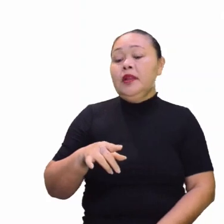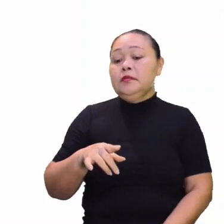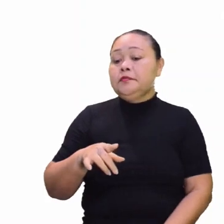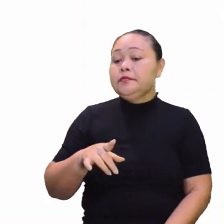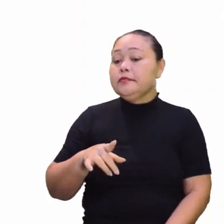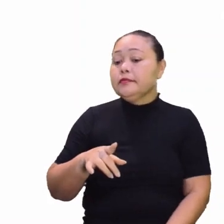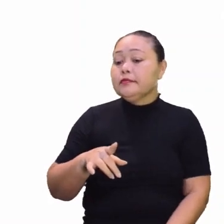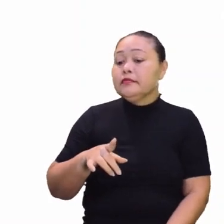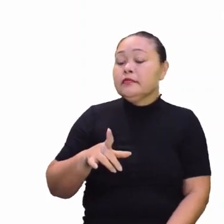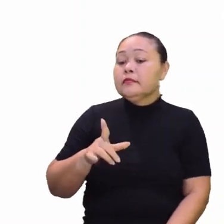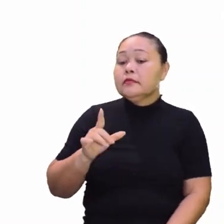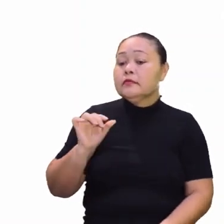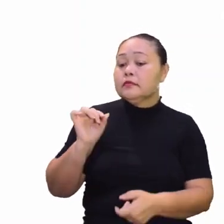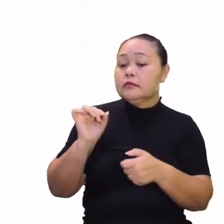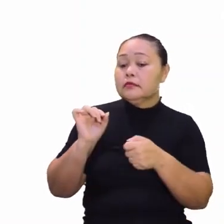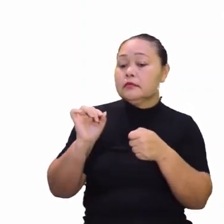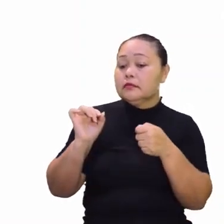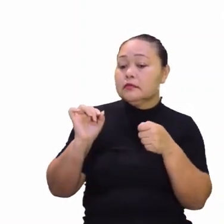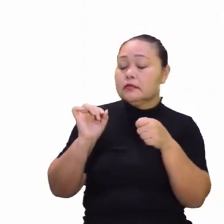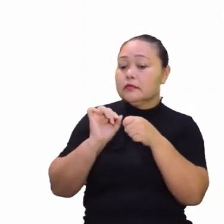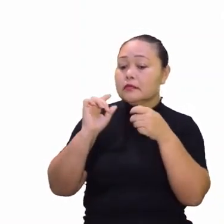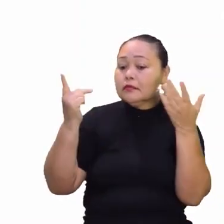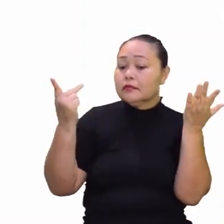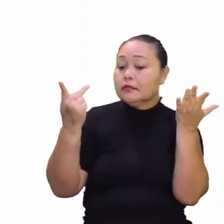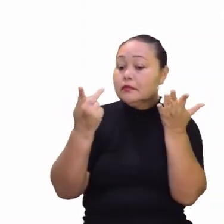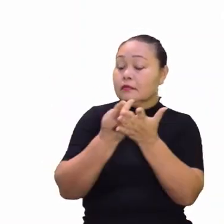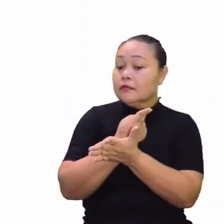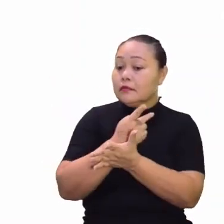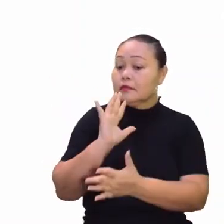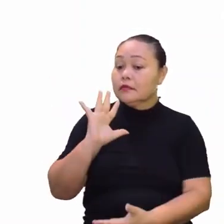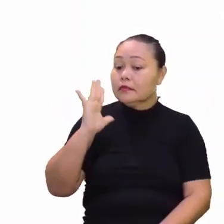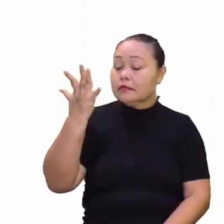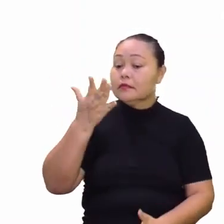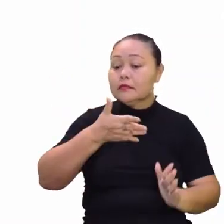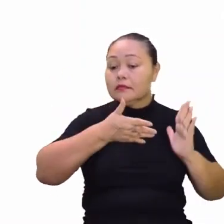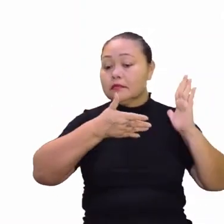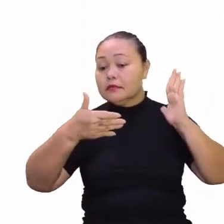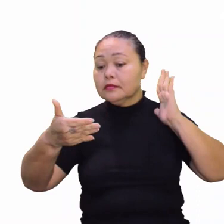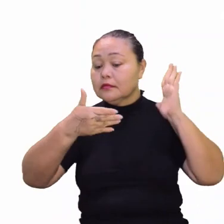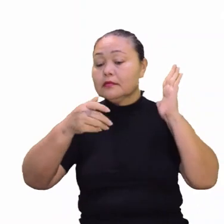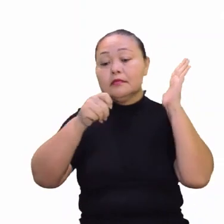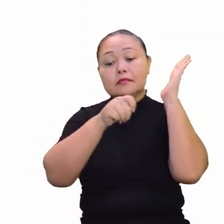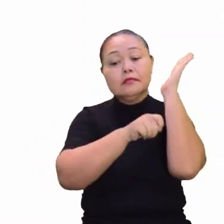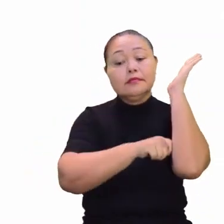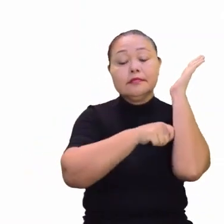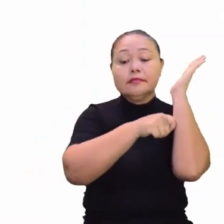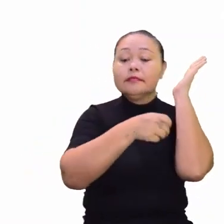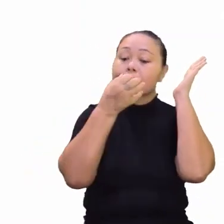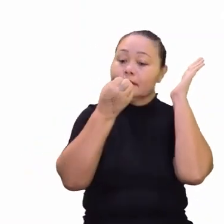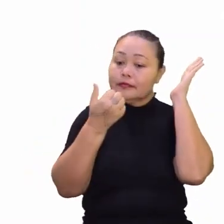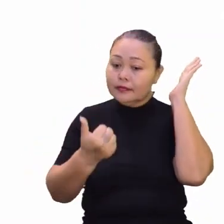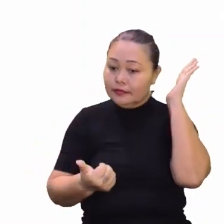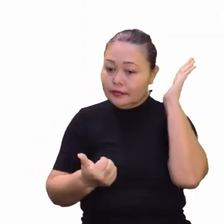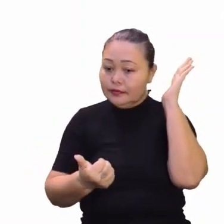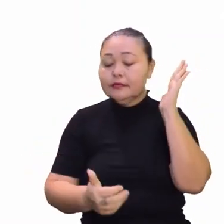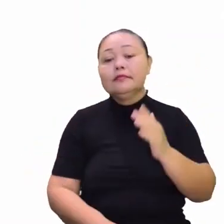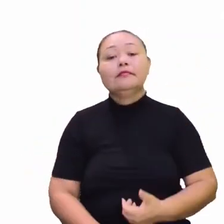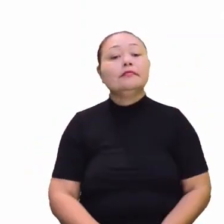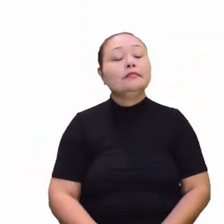certeza. Fizeram com que acontecesse o primeiro ciclo da borracha. Muito bem.